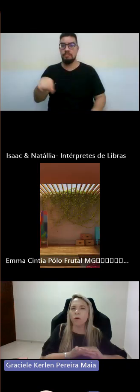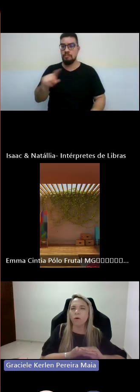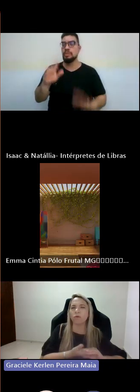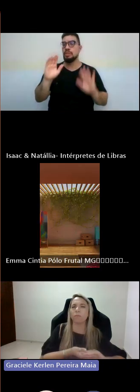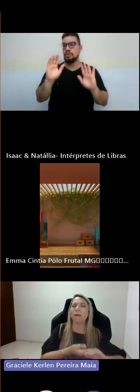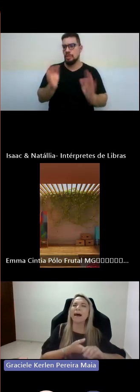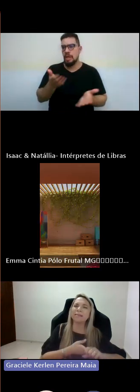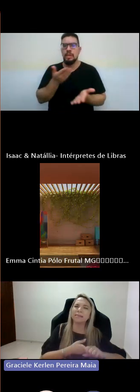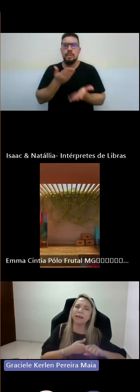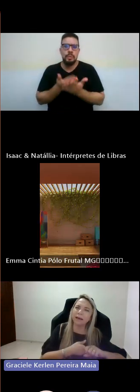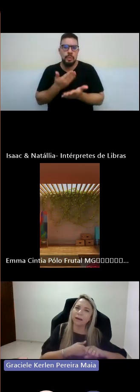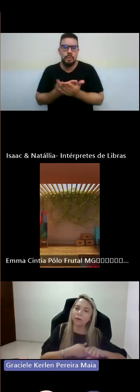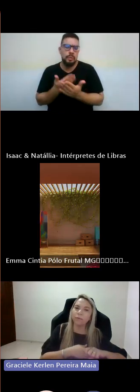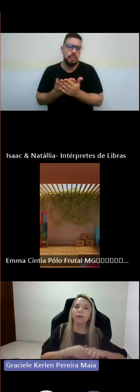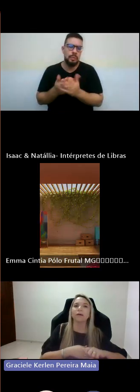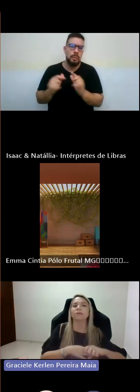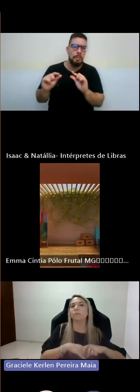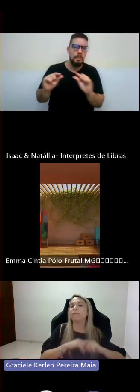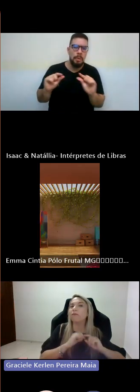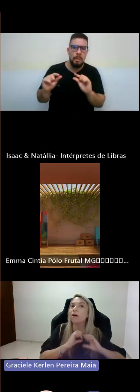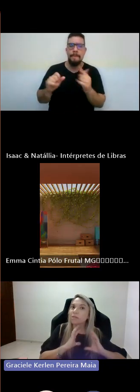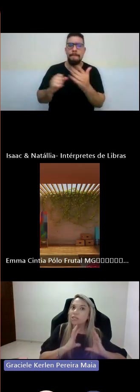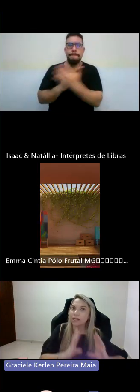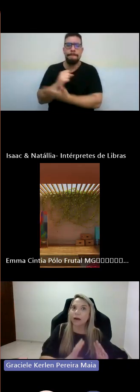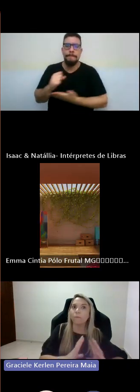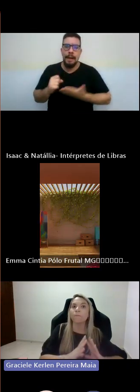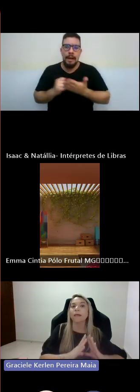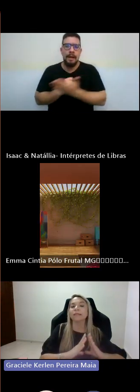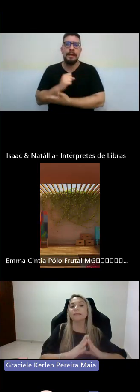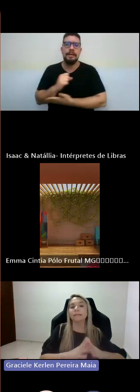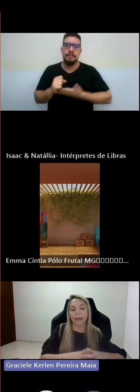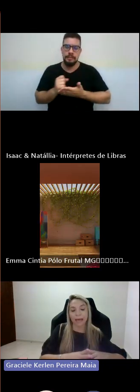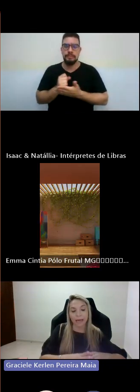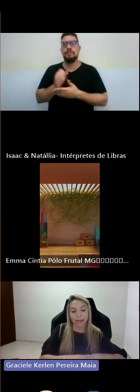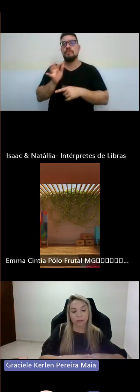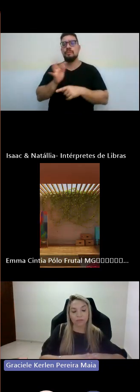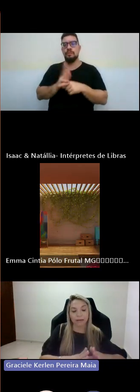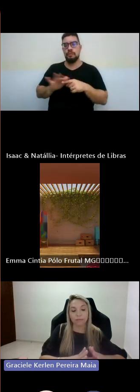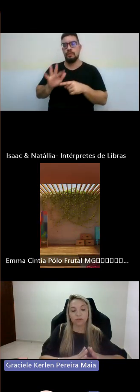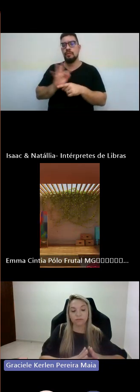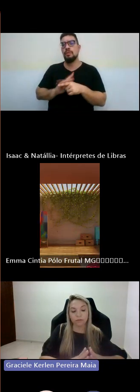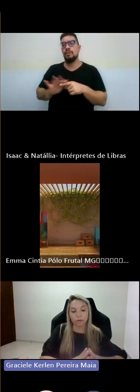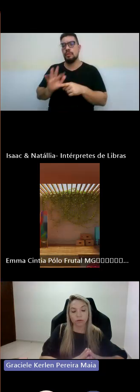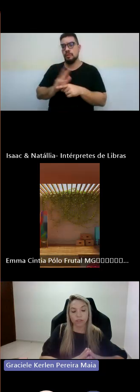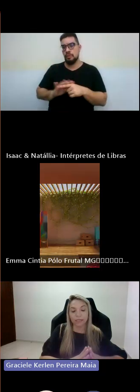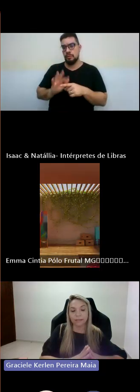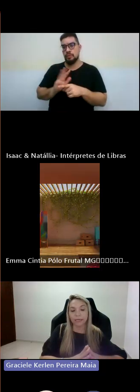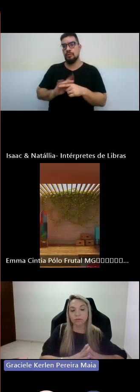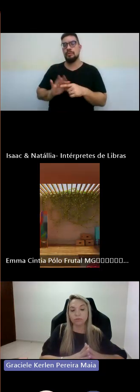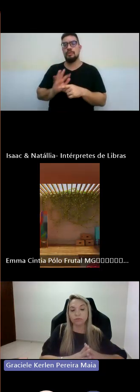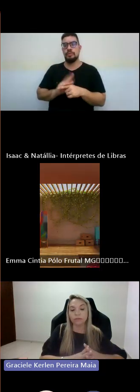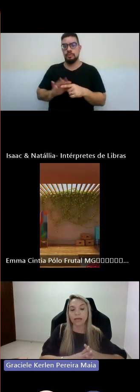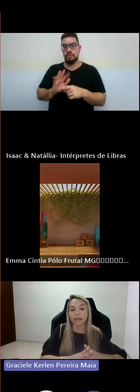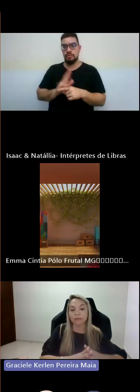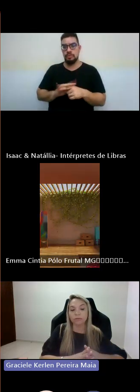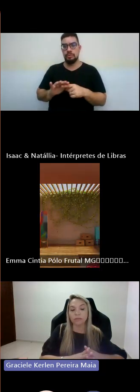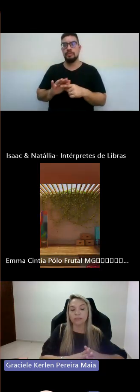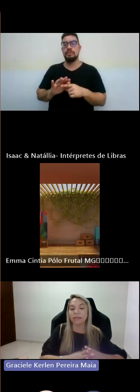Bem pouco, basicão, de uma forma geral, nós falamos de fonologia